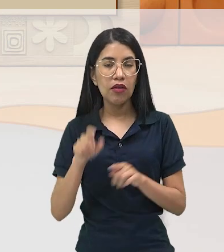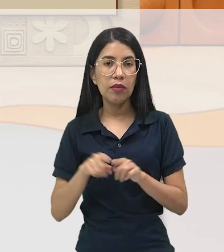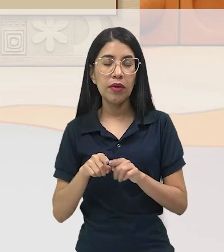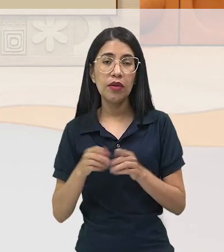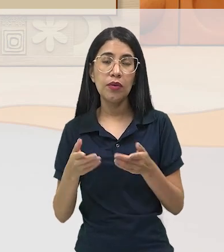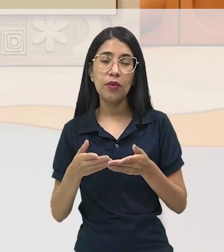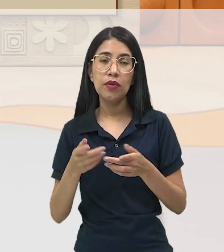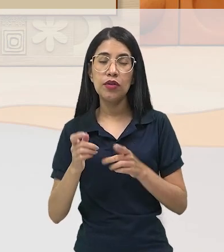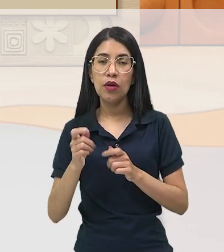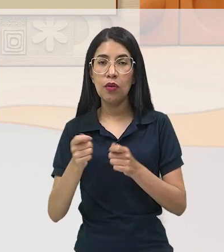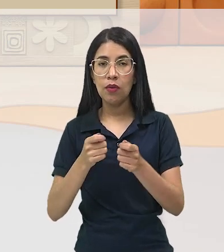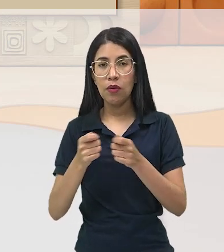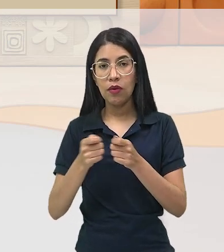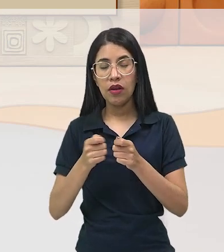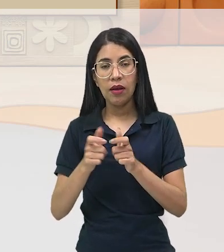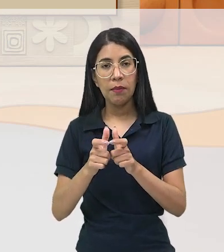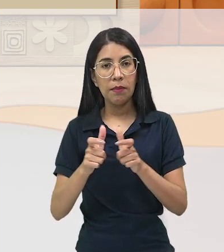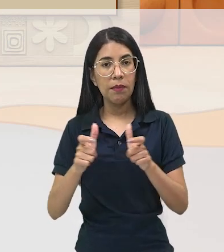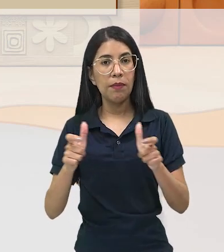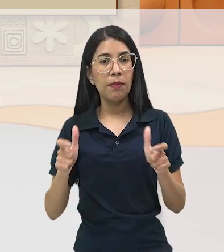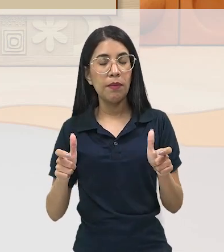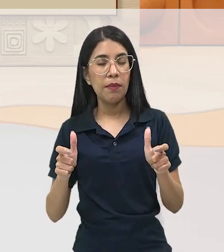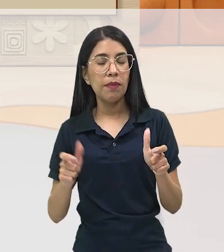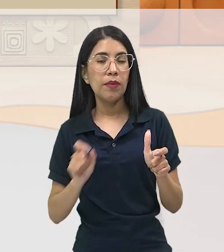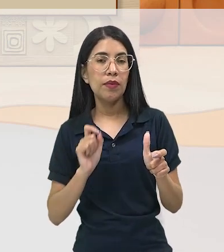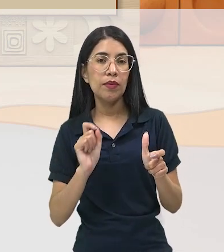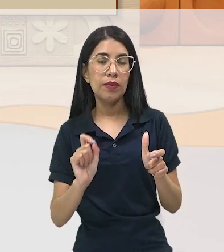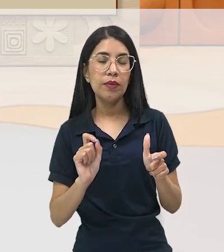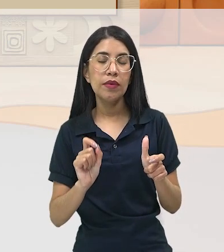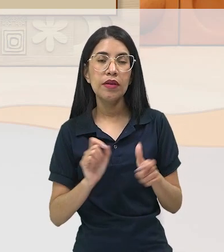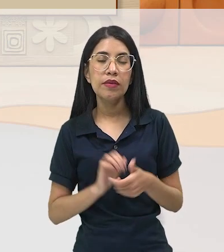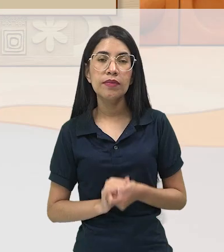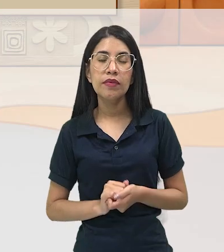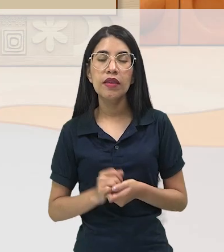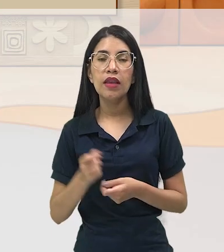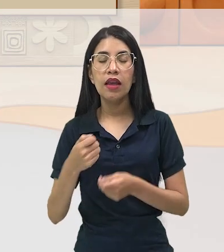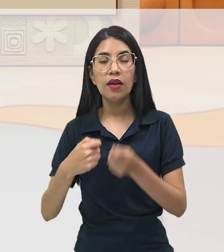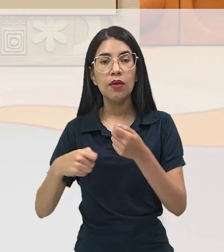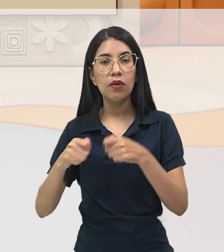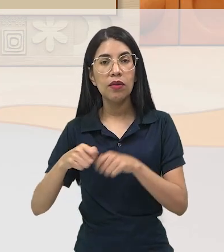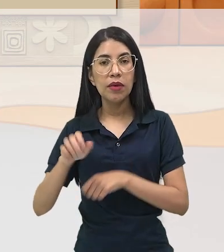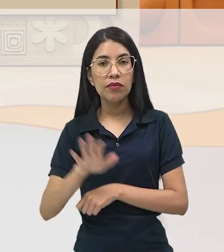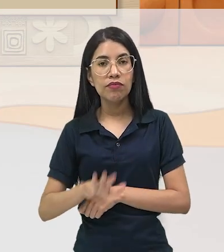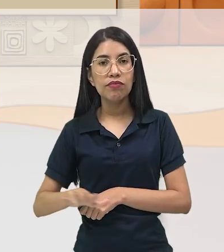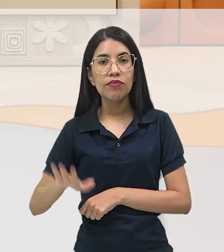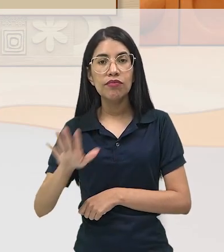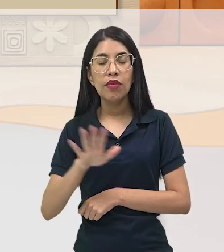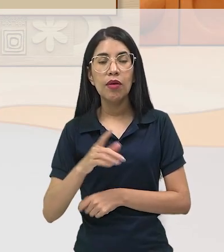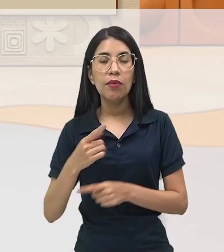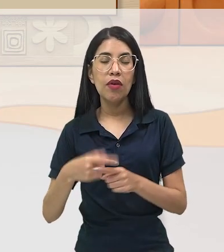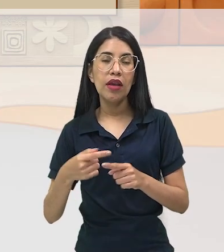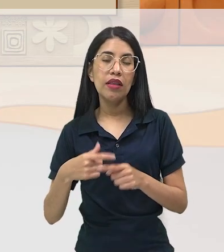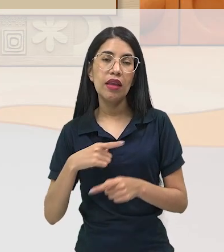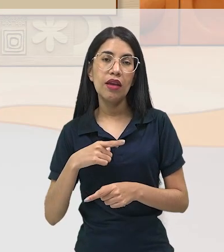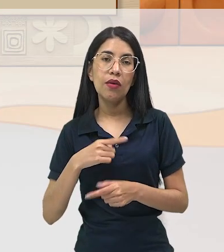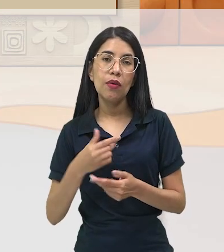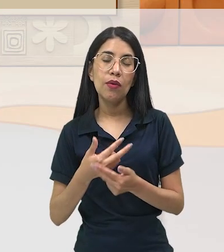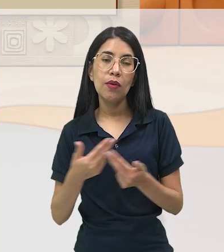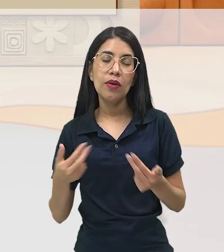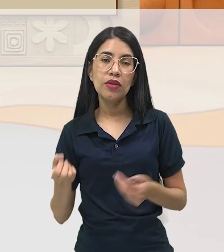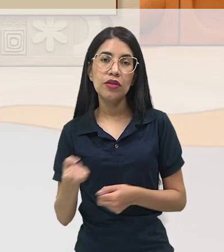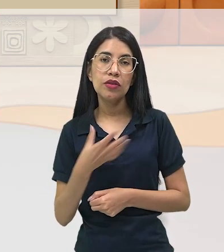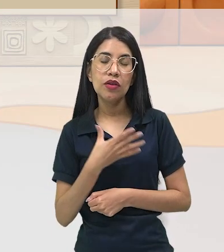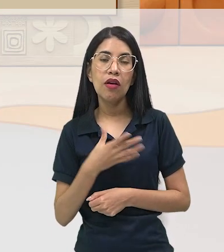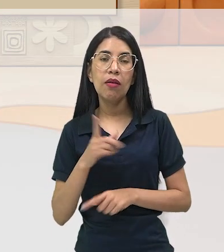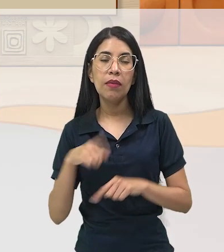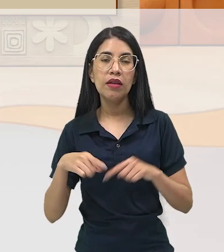domina grande parte da questão da economia, porque é inovador, traz produtos